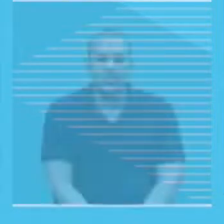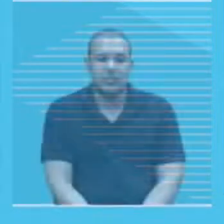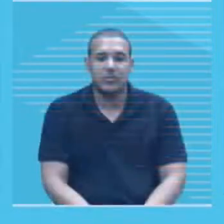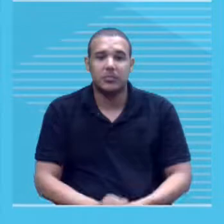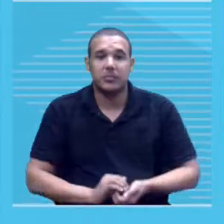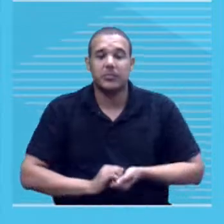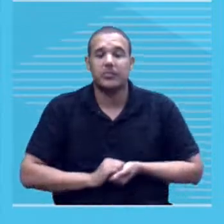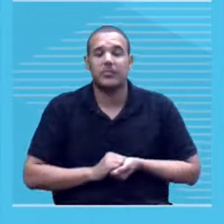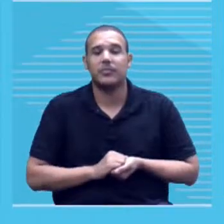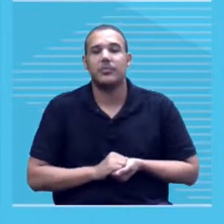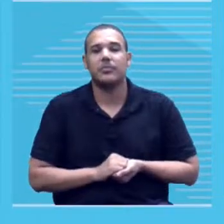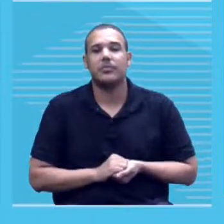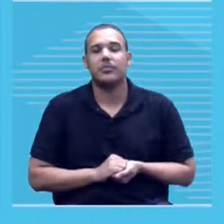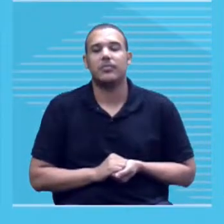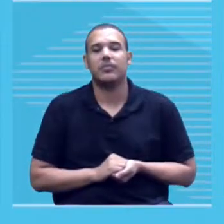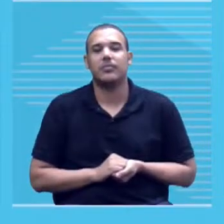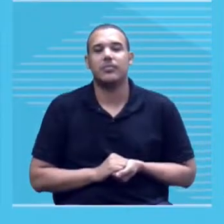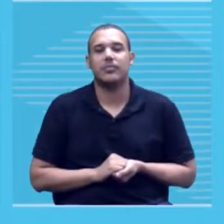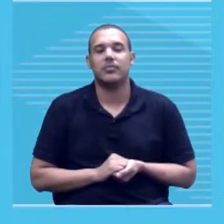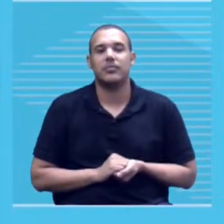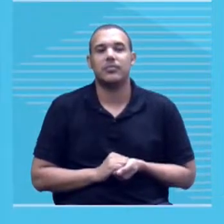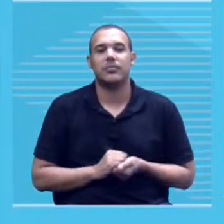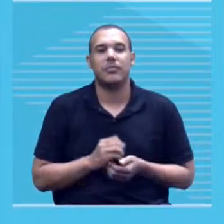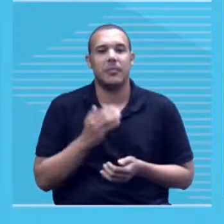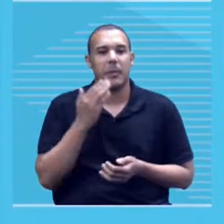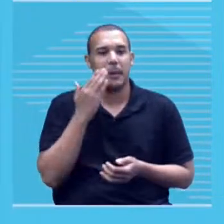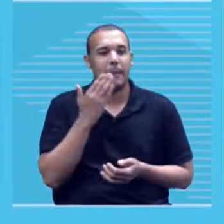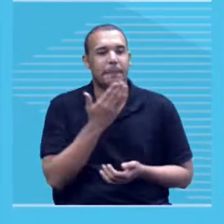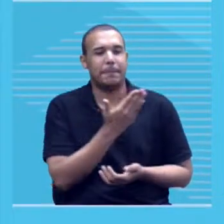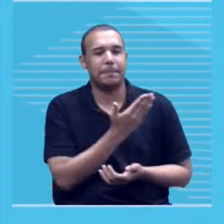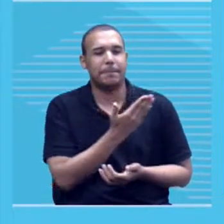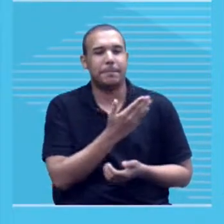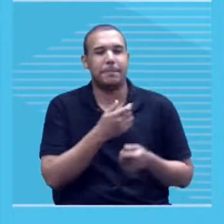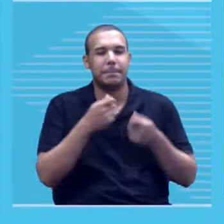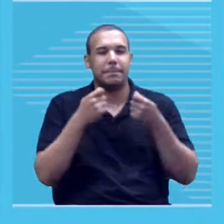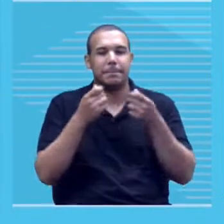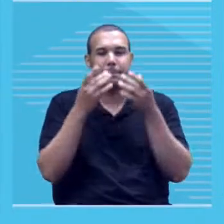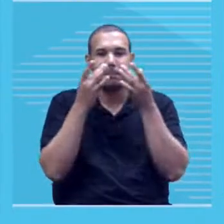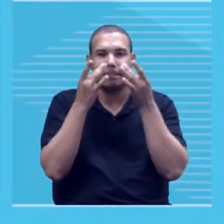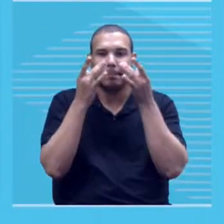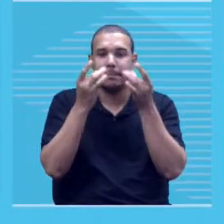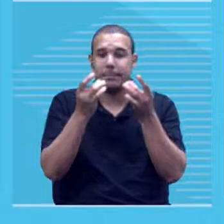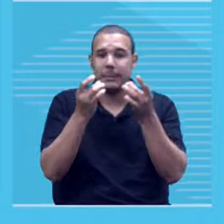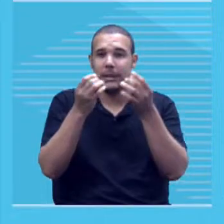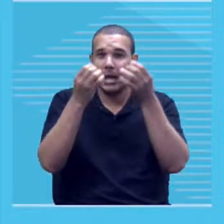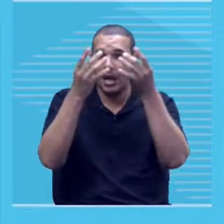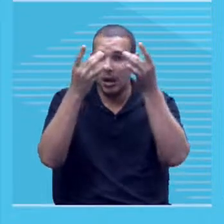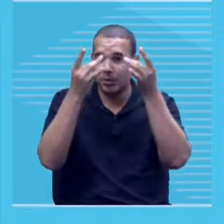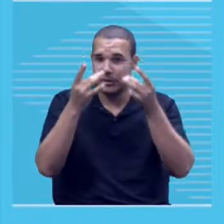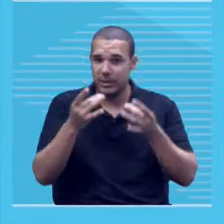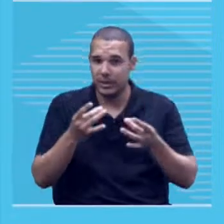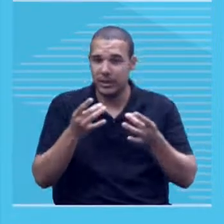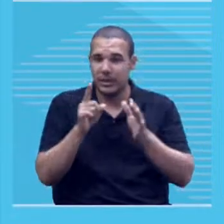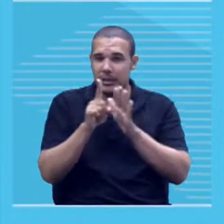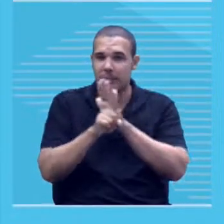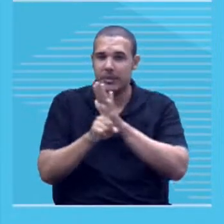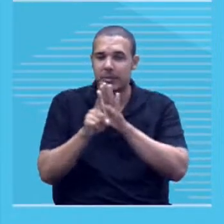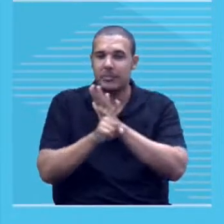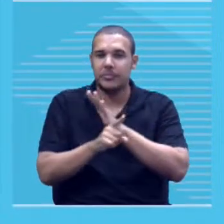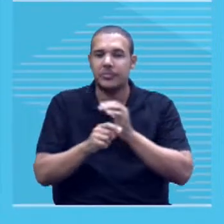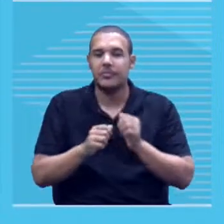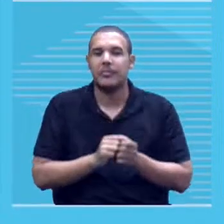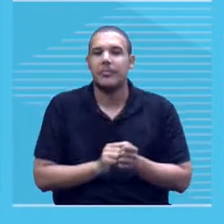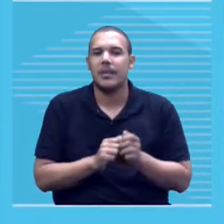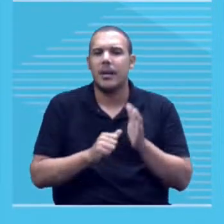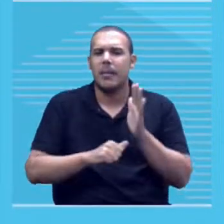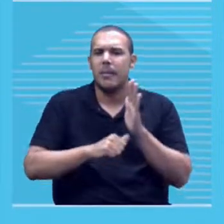Então, gente, quando você pega uma questão como essa, você tem que ficar atento aos detalhes que a questão lhe falou. Primeiro,